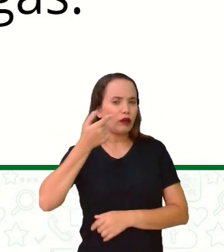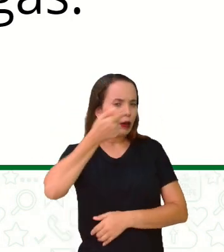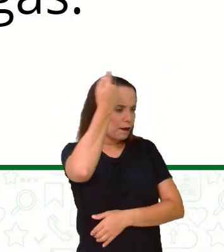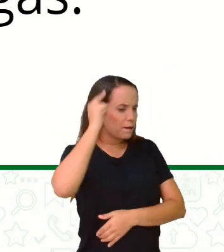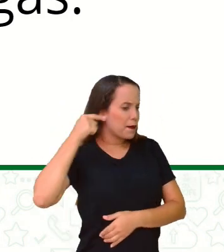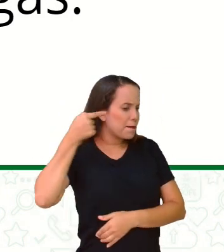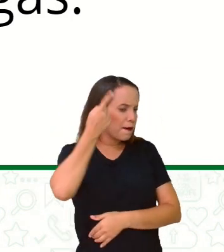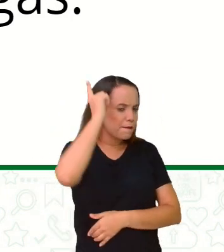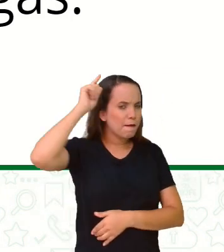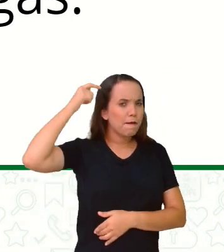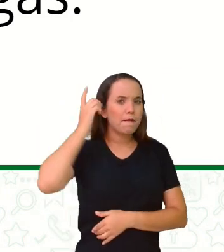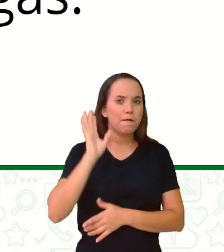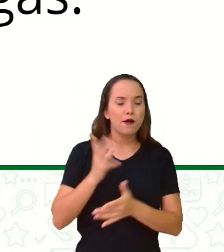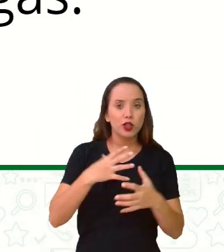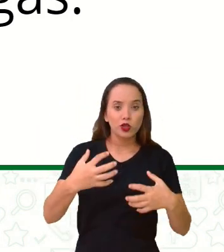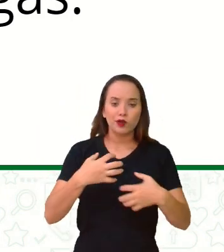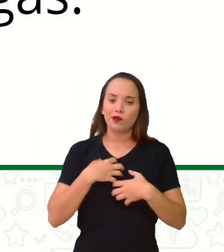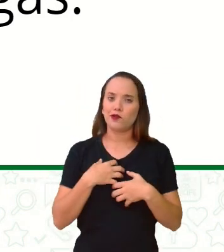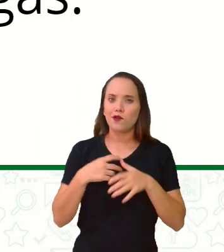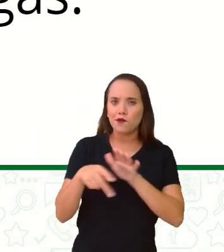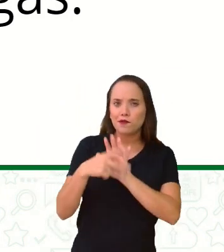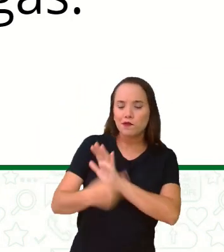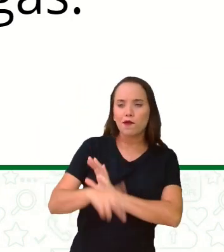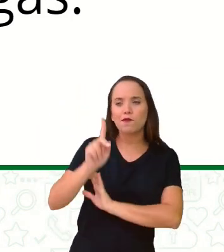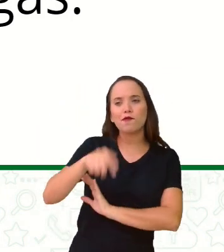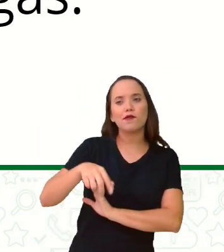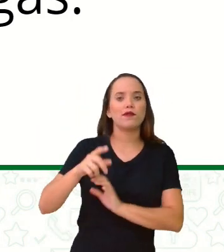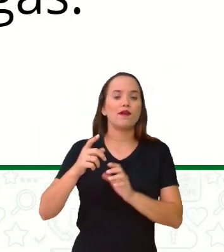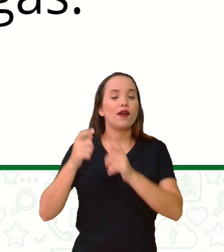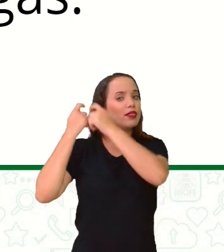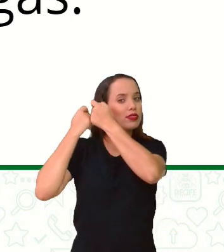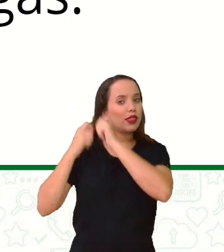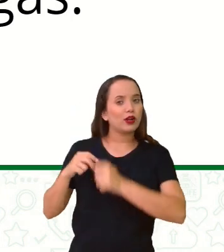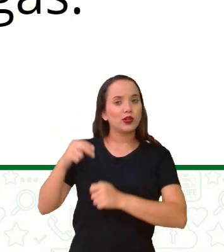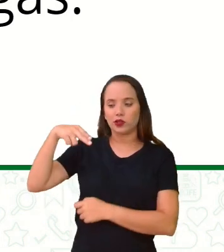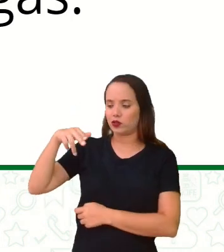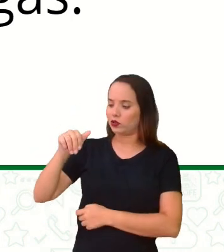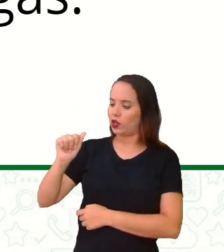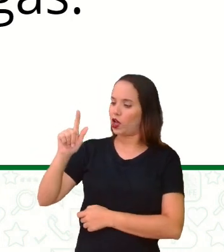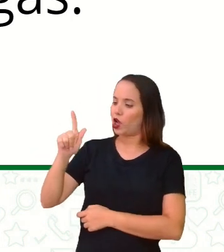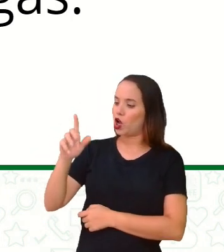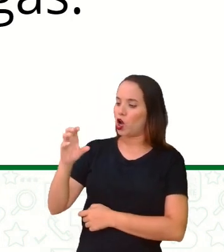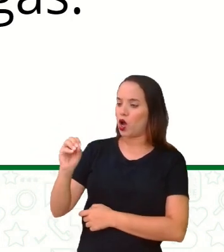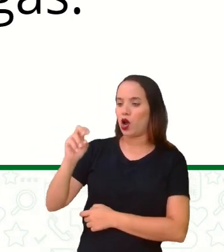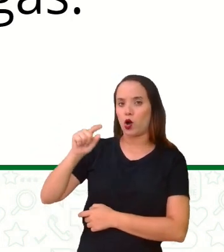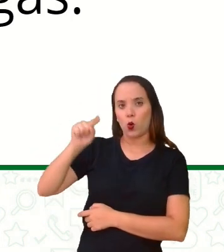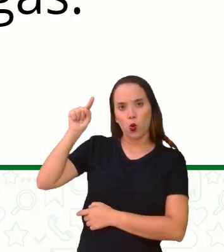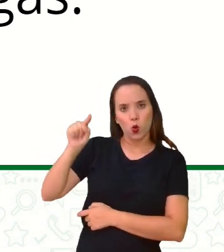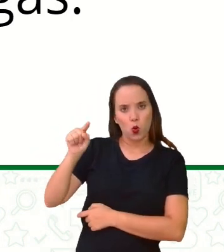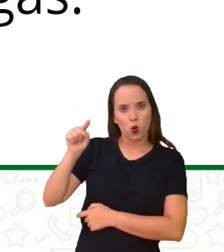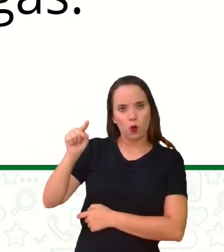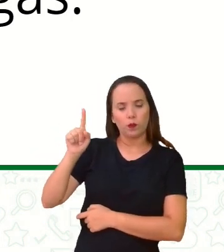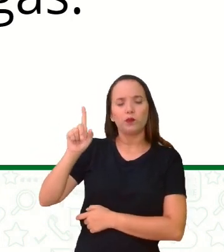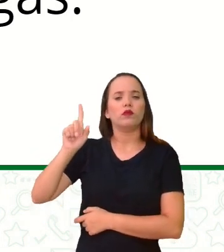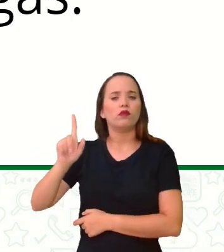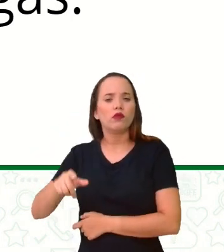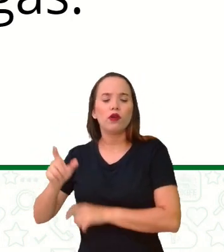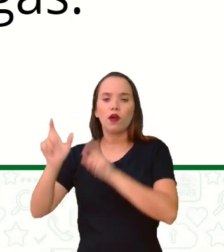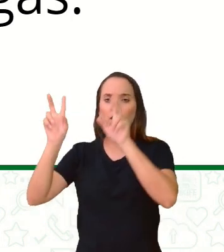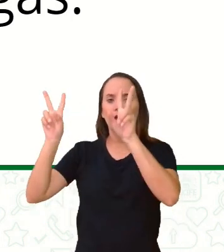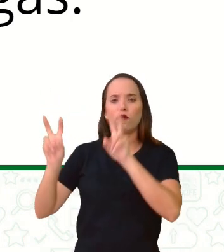cabeça, fazendo formatos e estilos, são conhecidos como tranças nagô. Essa expressão nagô se refere justamente